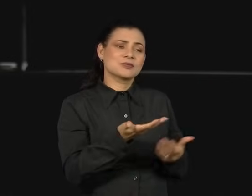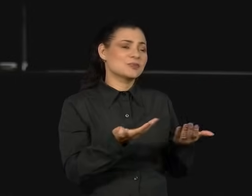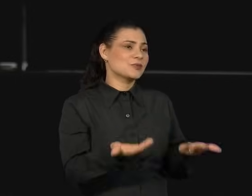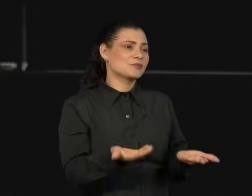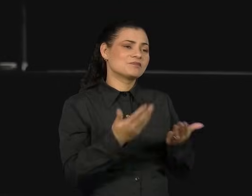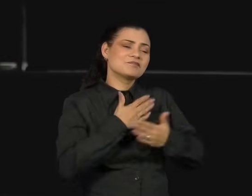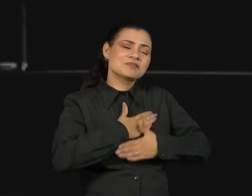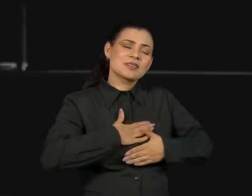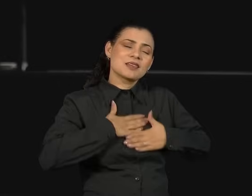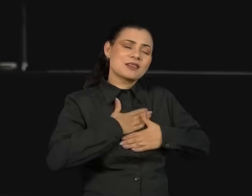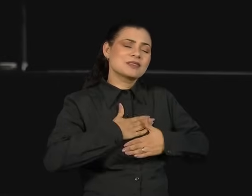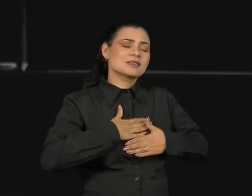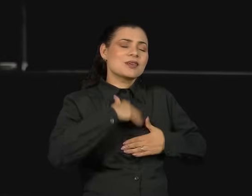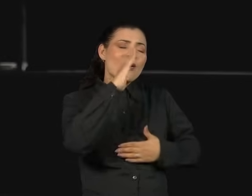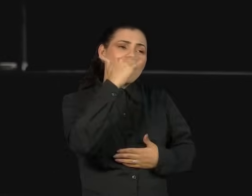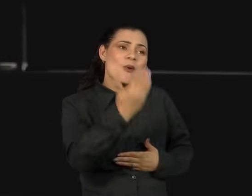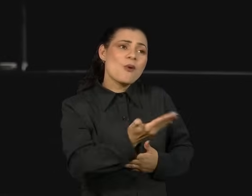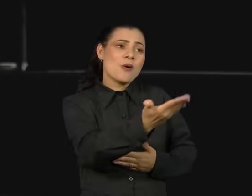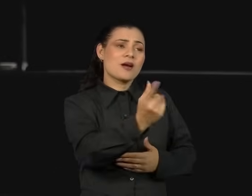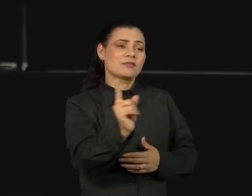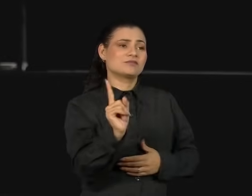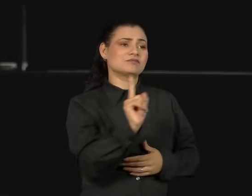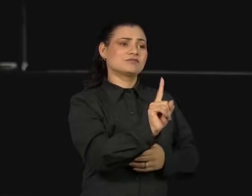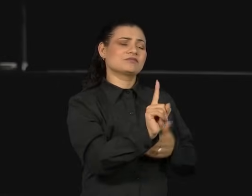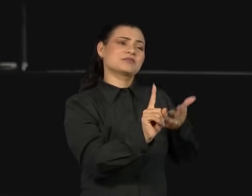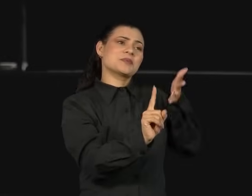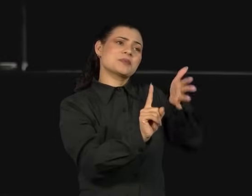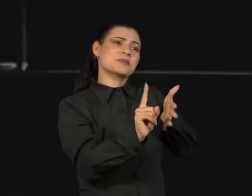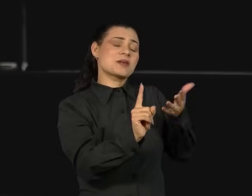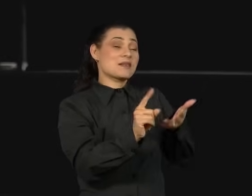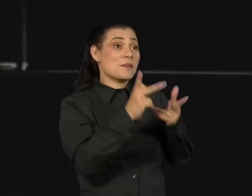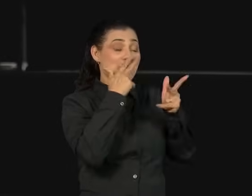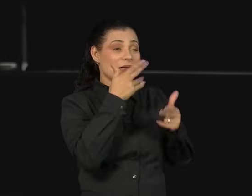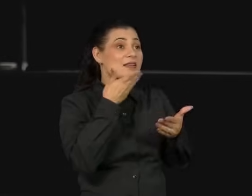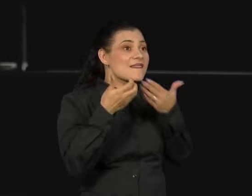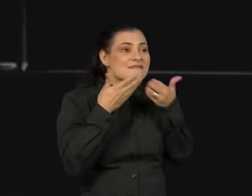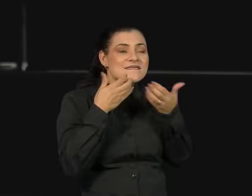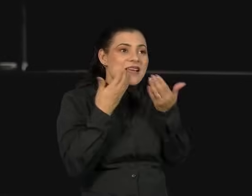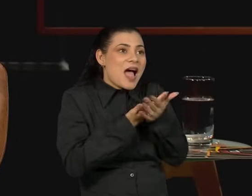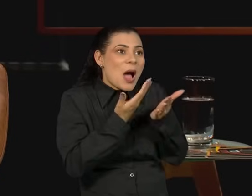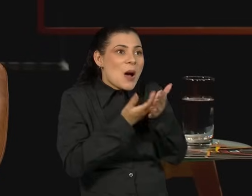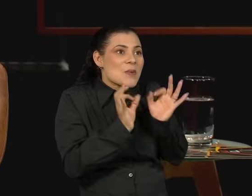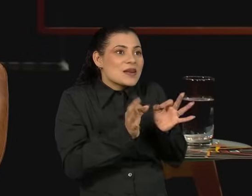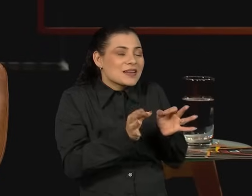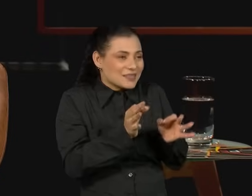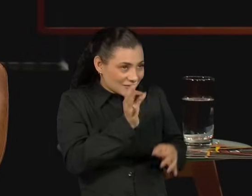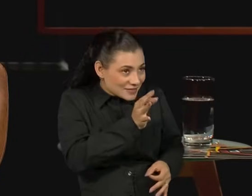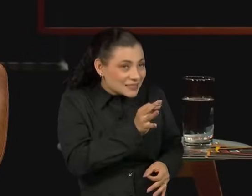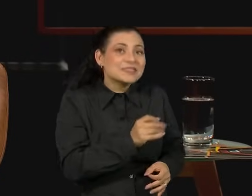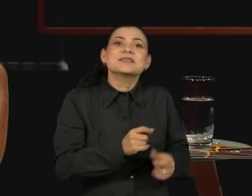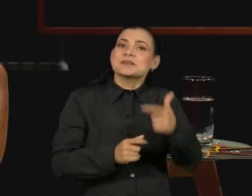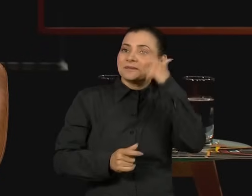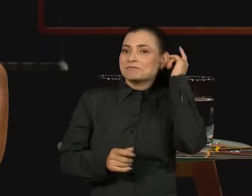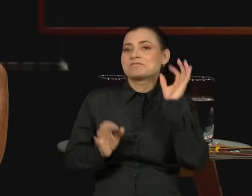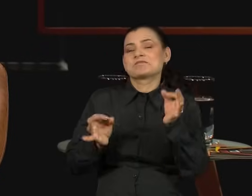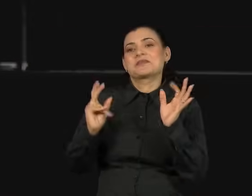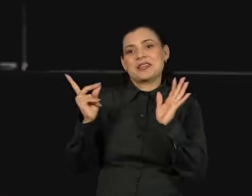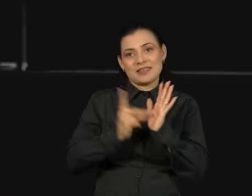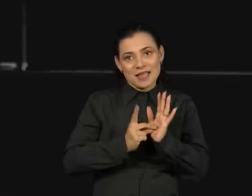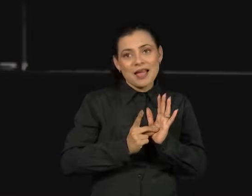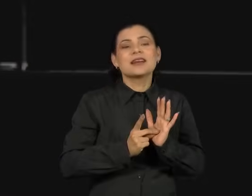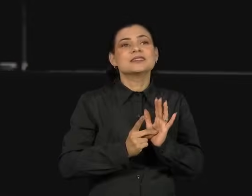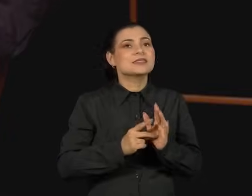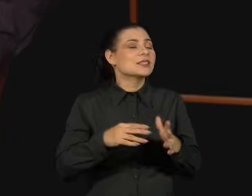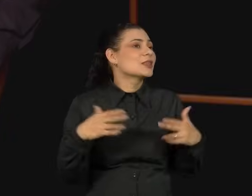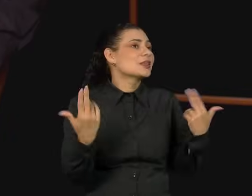um prazer, uma honra. É sempre uma aula, né, Atílio? Sempre. É o